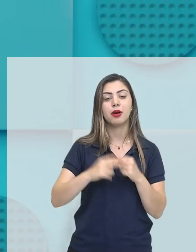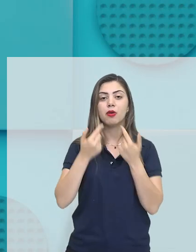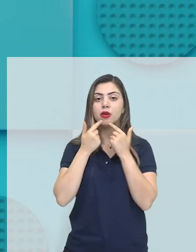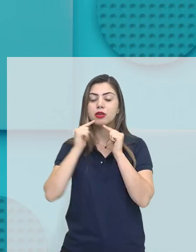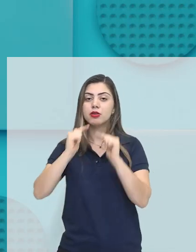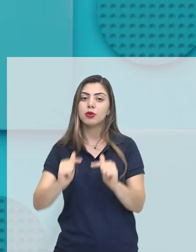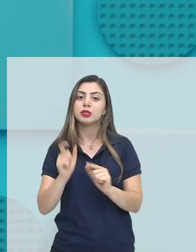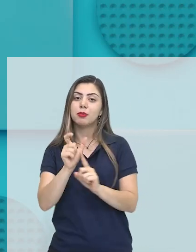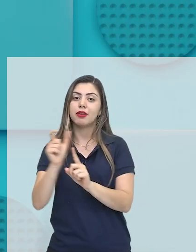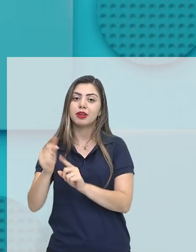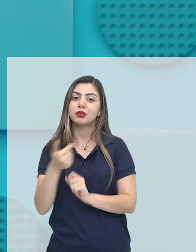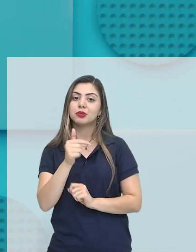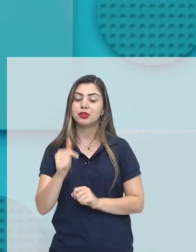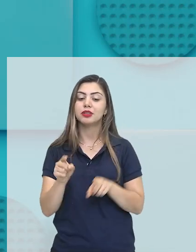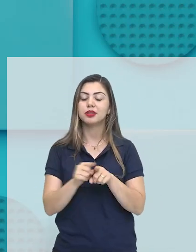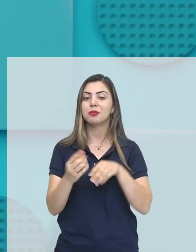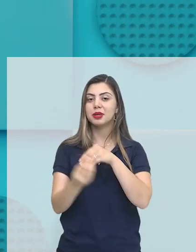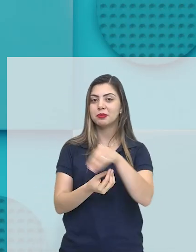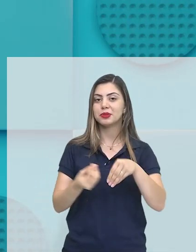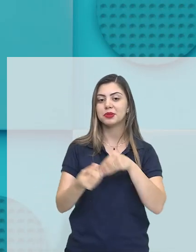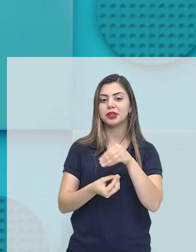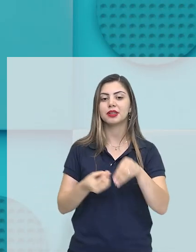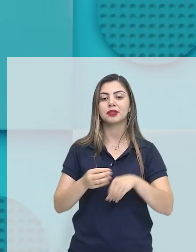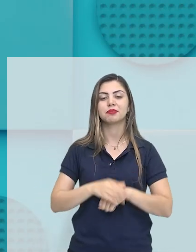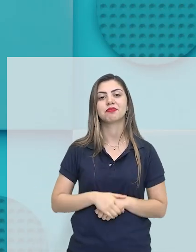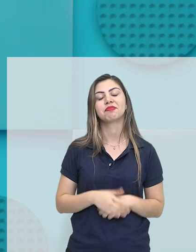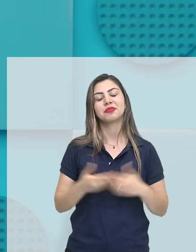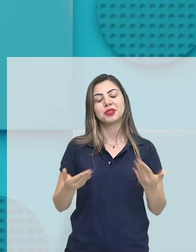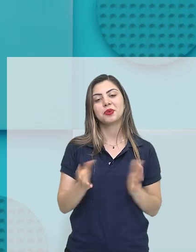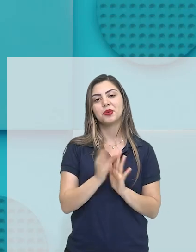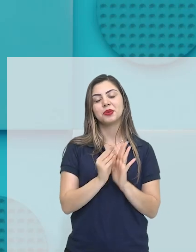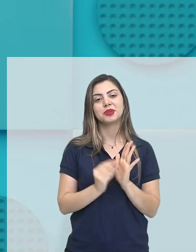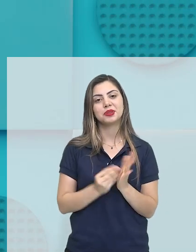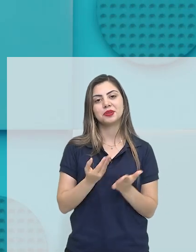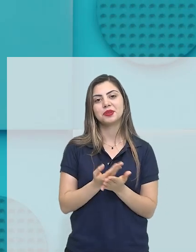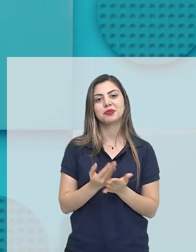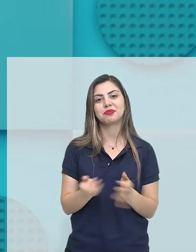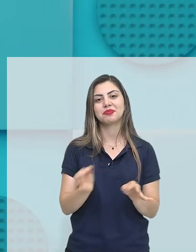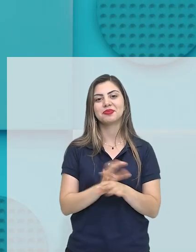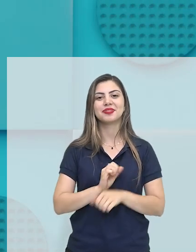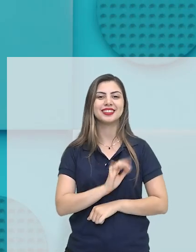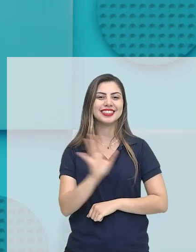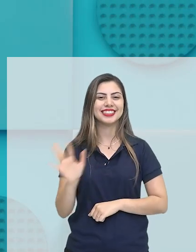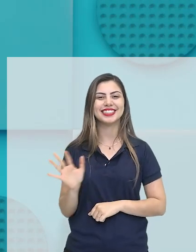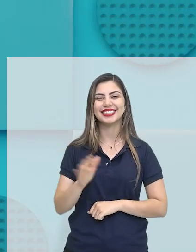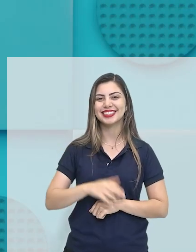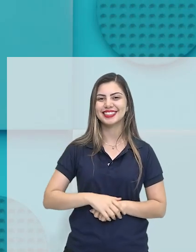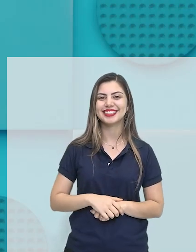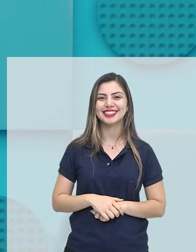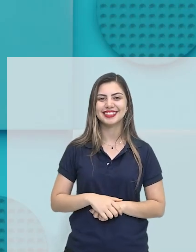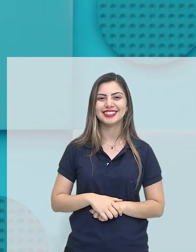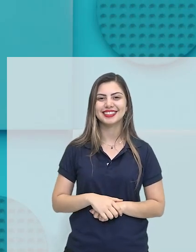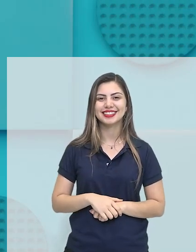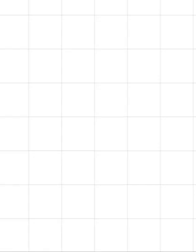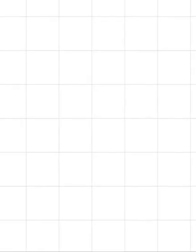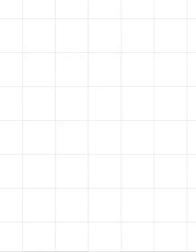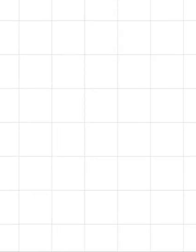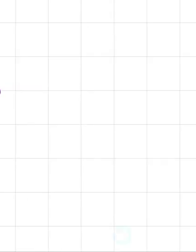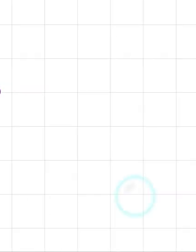não verbal e a linguagem mista. Então, esse foi o nosso assunto e até uma próxima oportunidade.